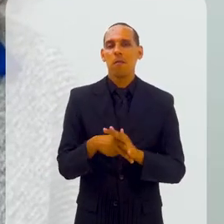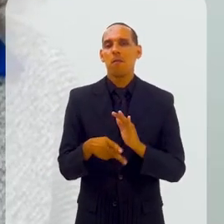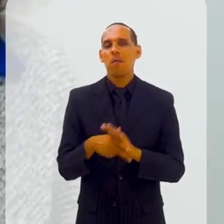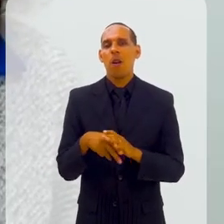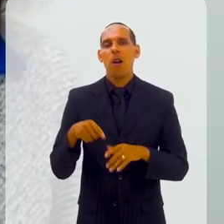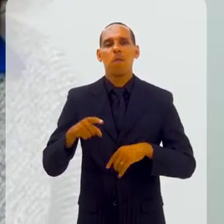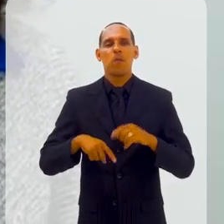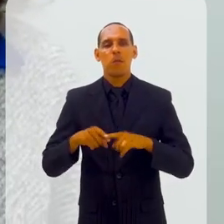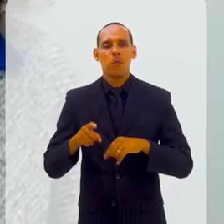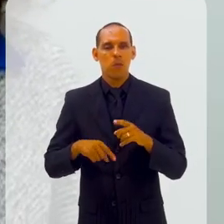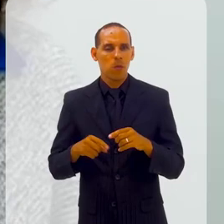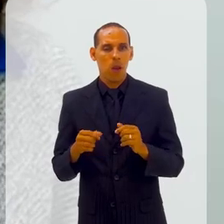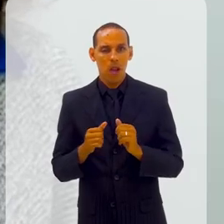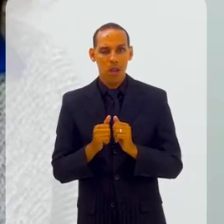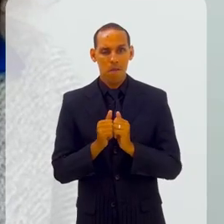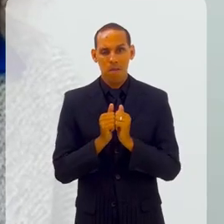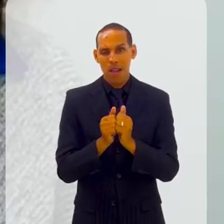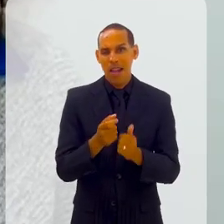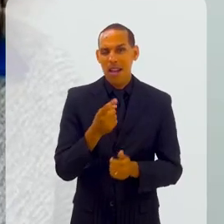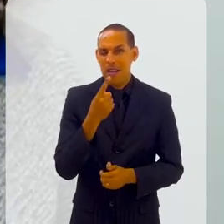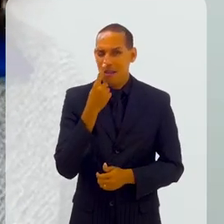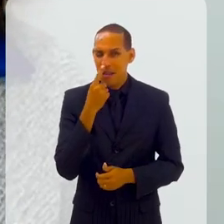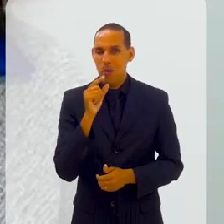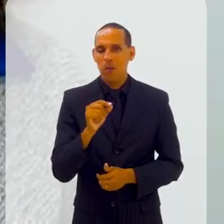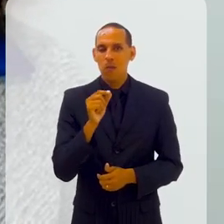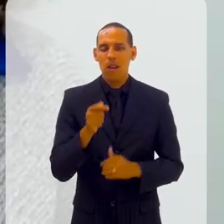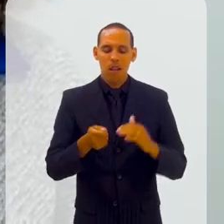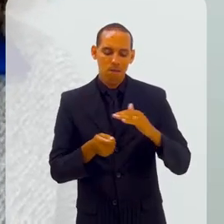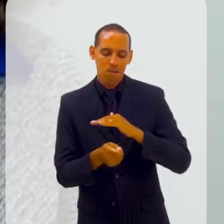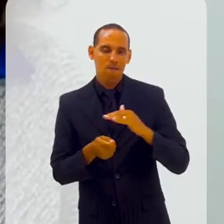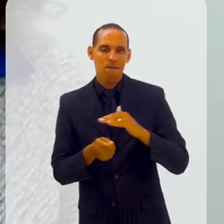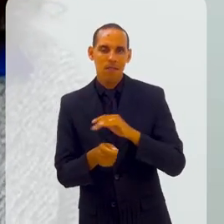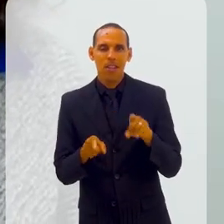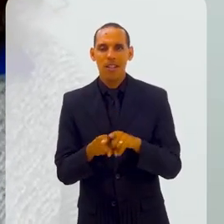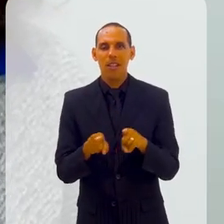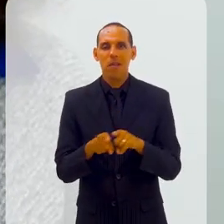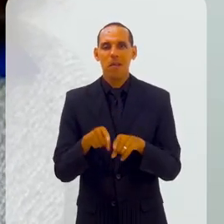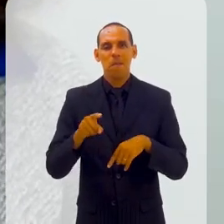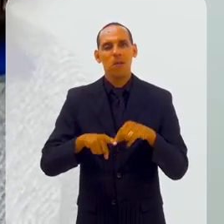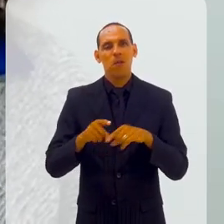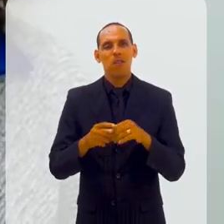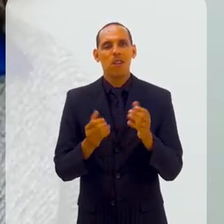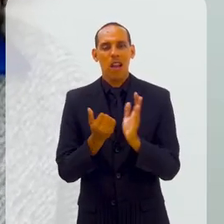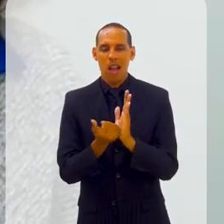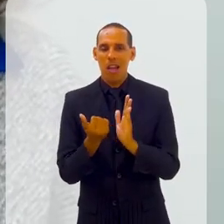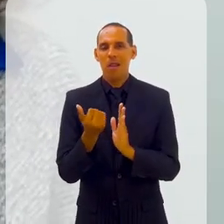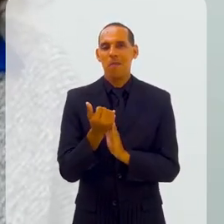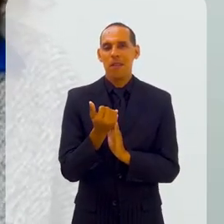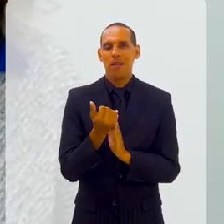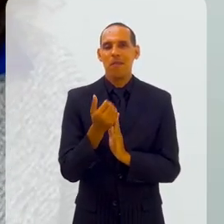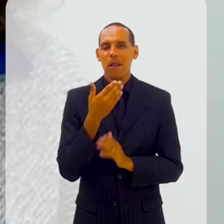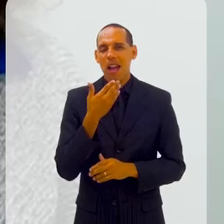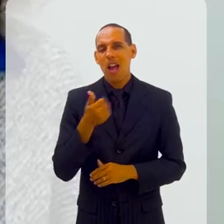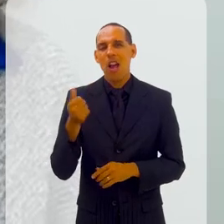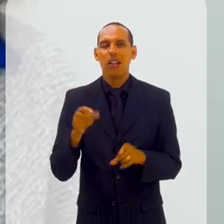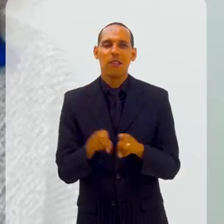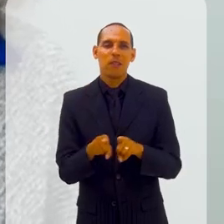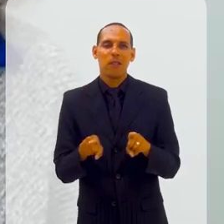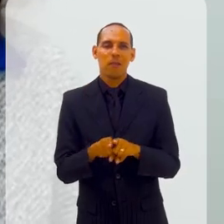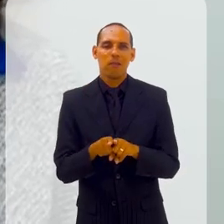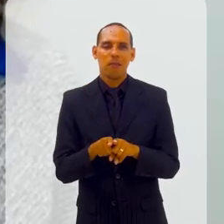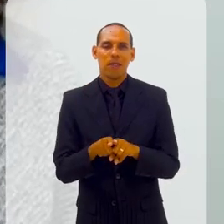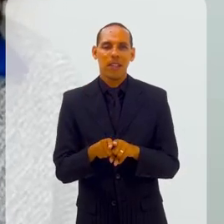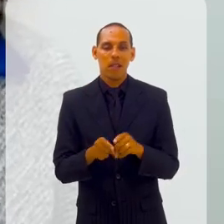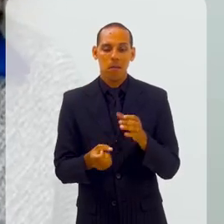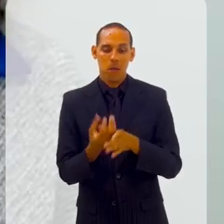nesse produtor né a gente está mais próximo das possibilidades de investimento e de aumento da produção e de melhoria também